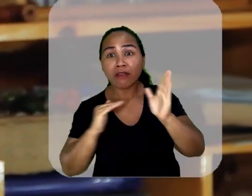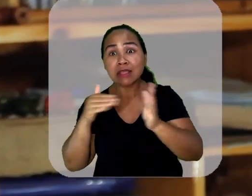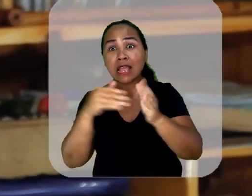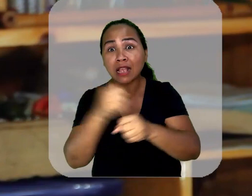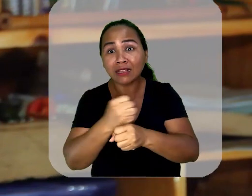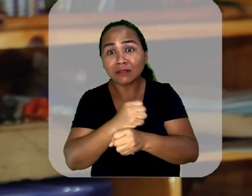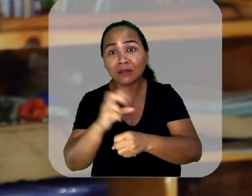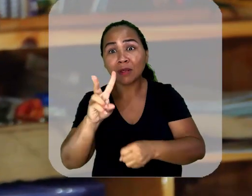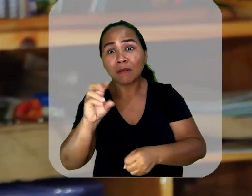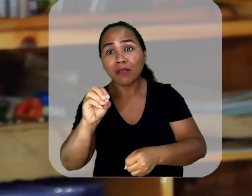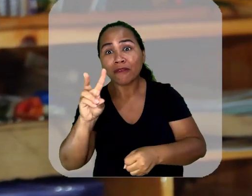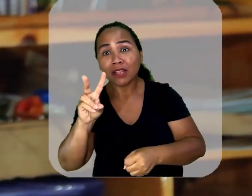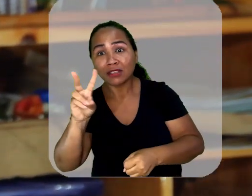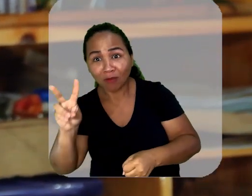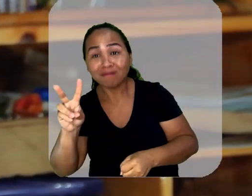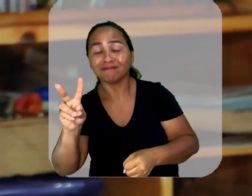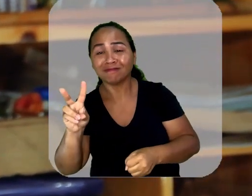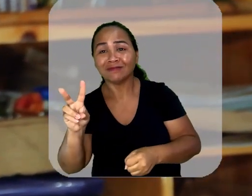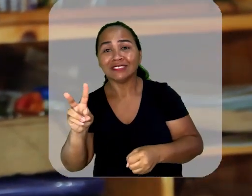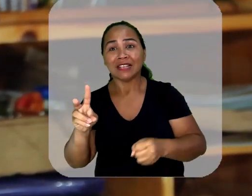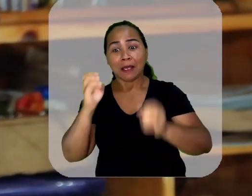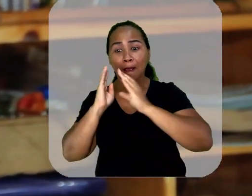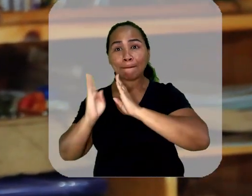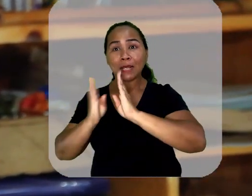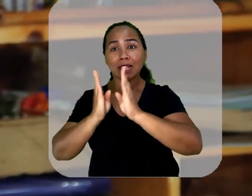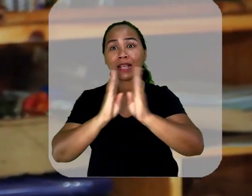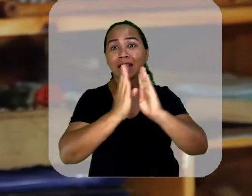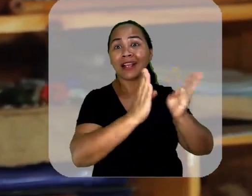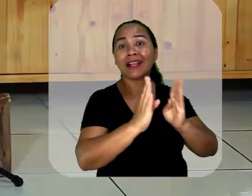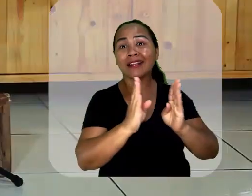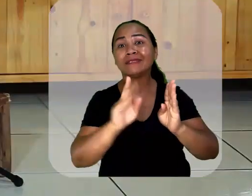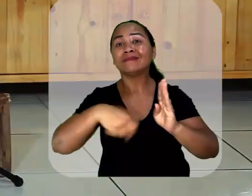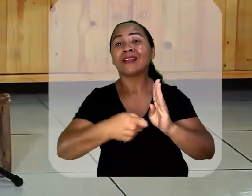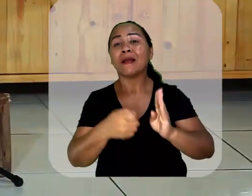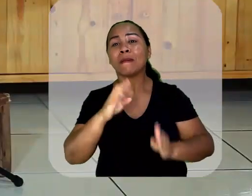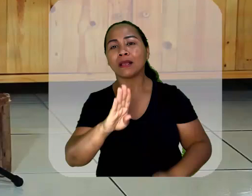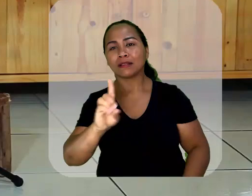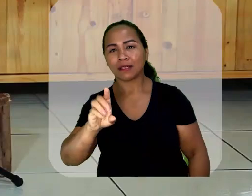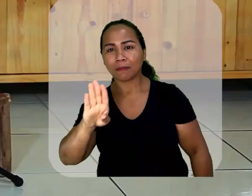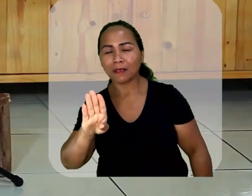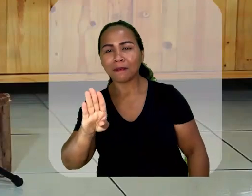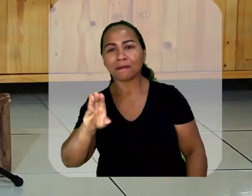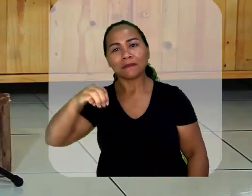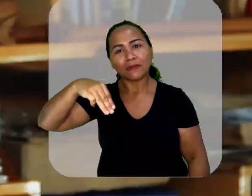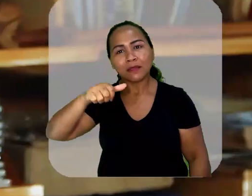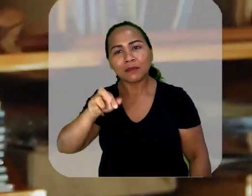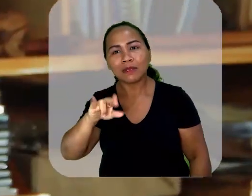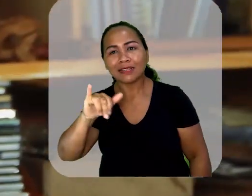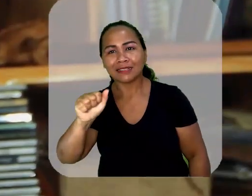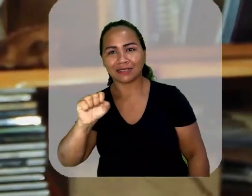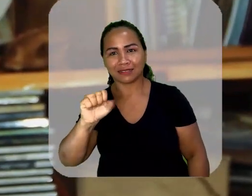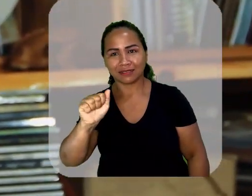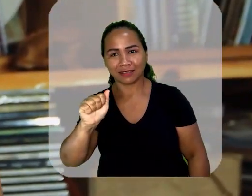muito amada, Biblioteca Demonstrativa de Brasília, Conceição Moreira Salles, com esse projeto maravilhoso. E vamos